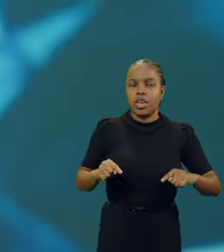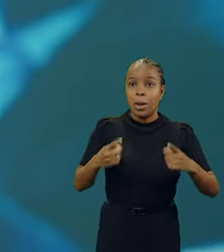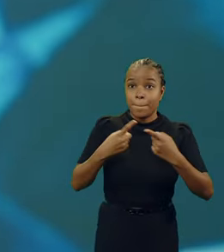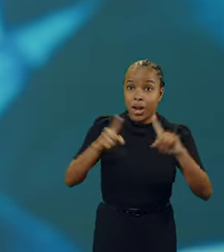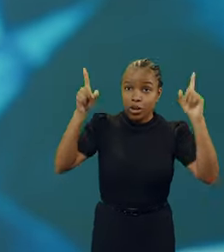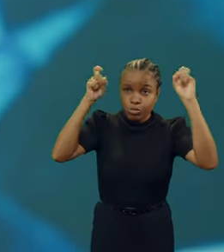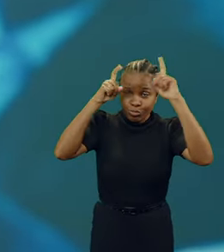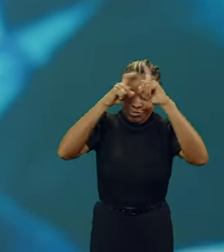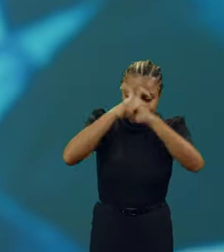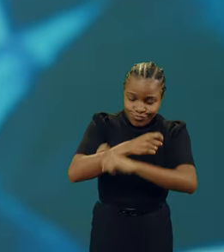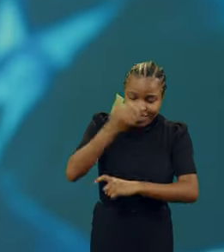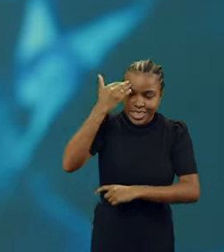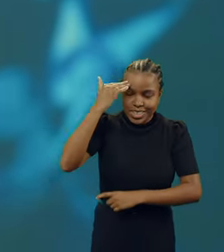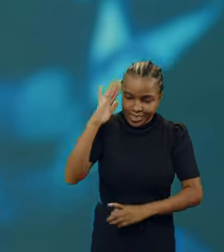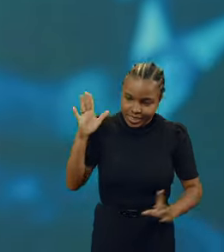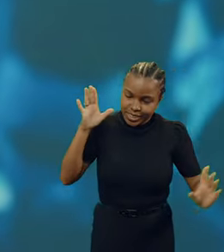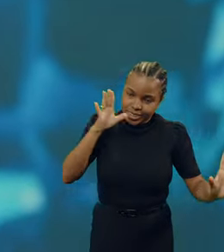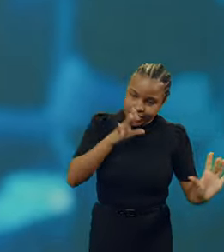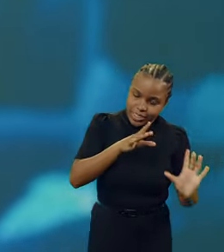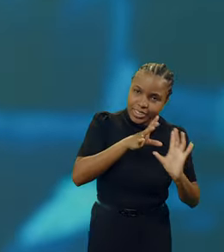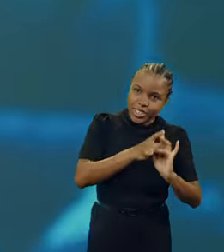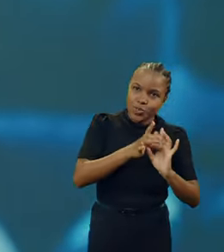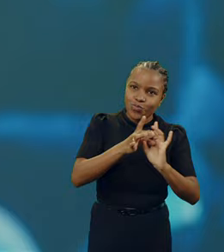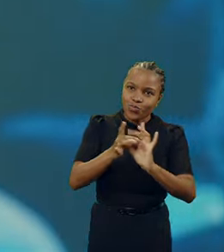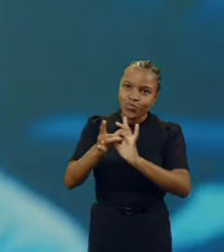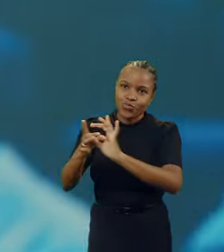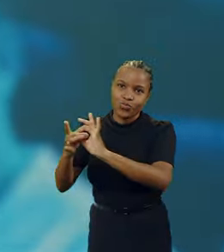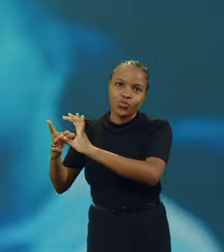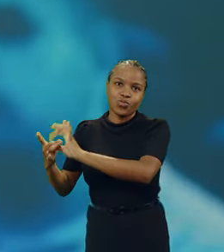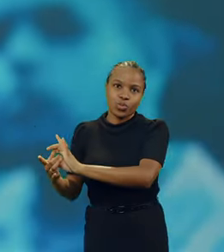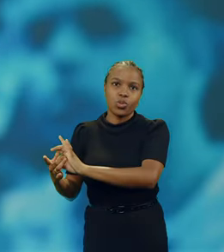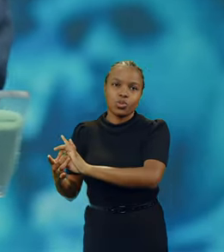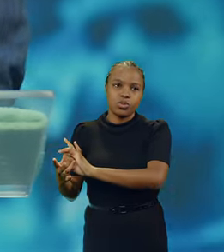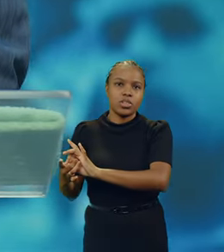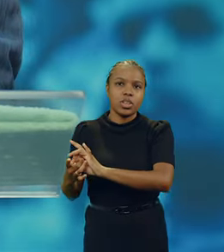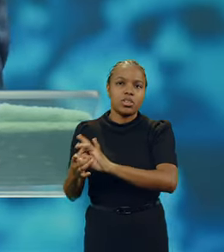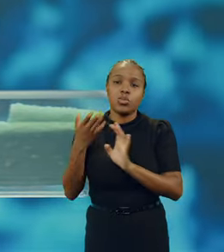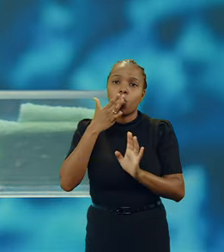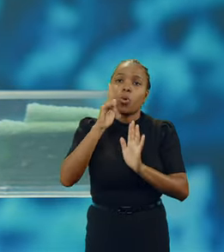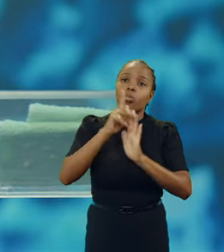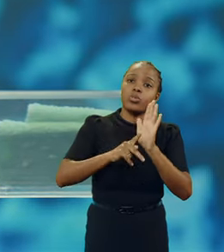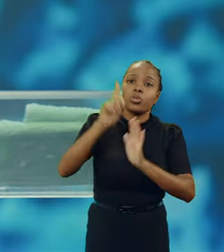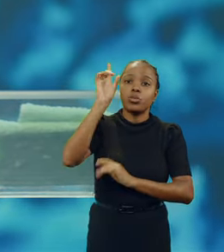contexto histórico e o propósito de Deus em tudo isso.